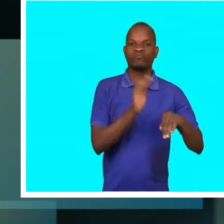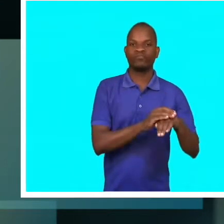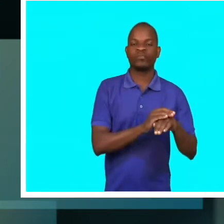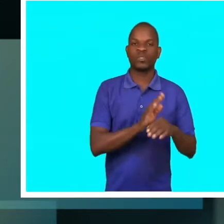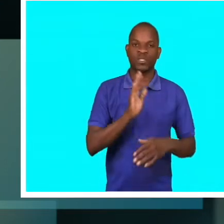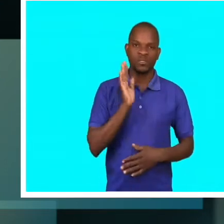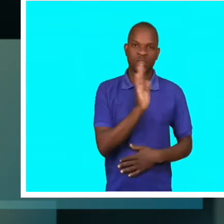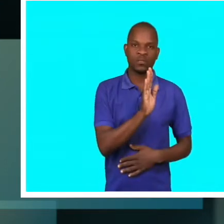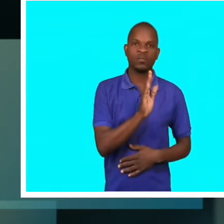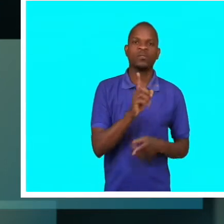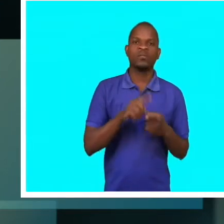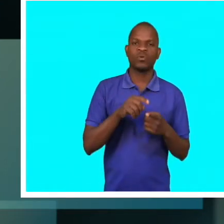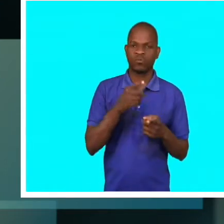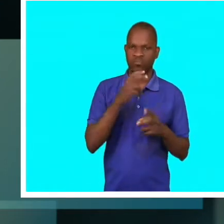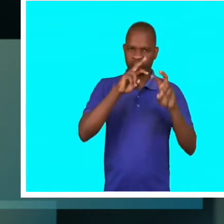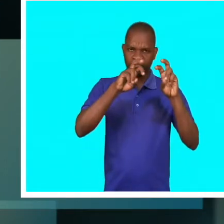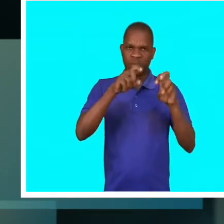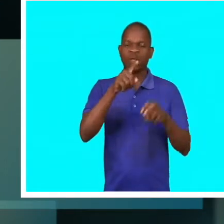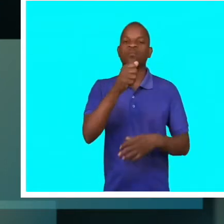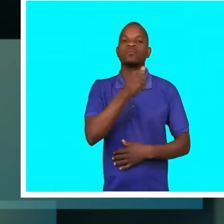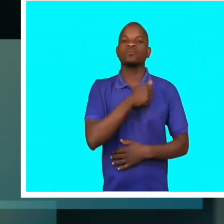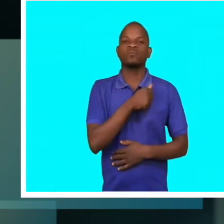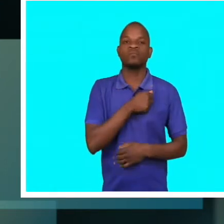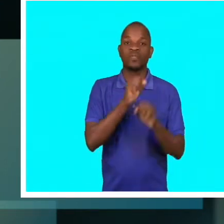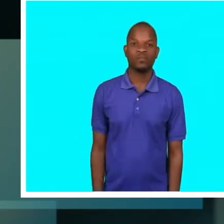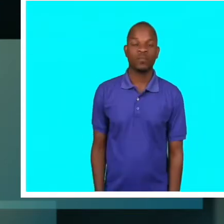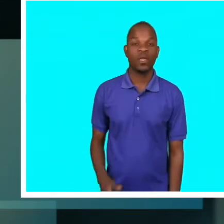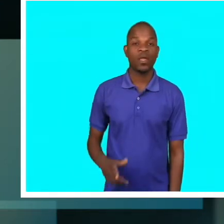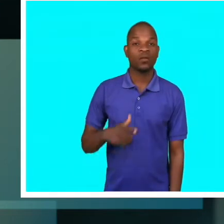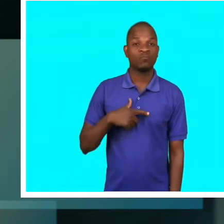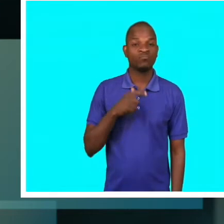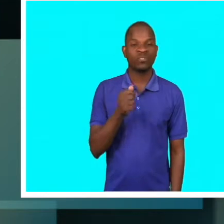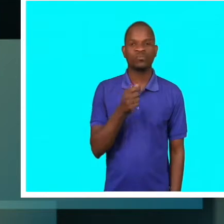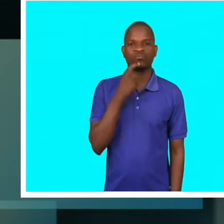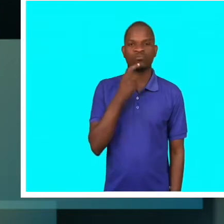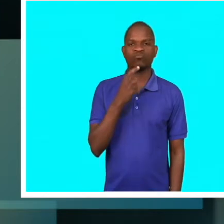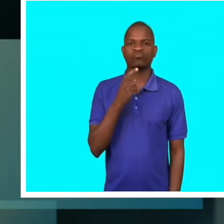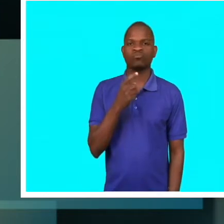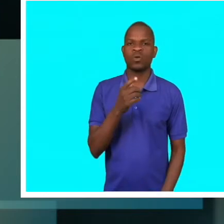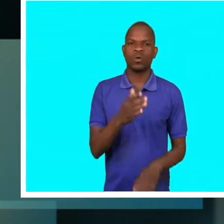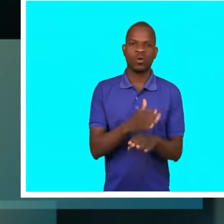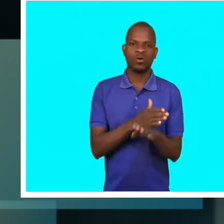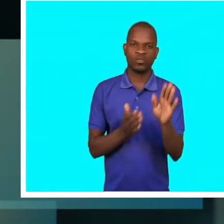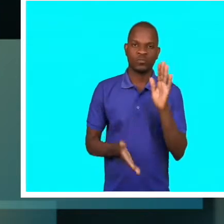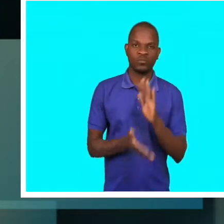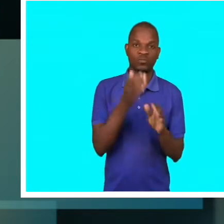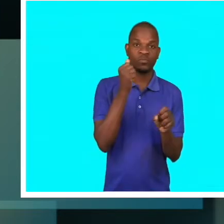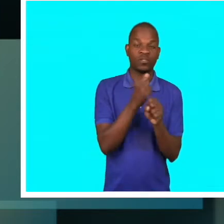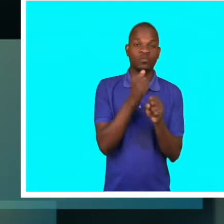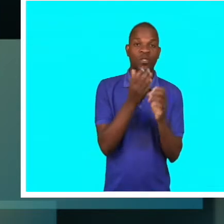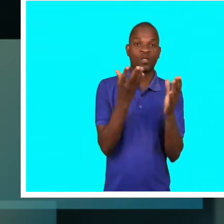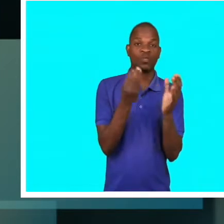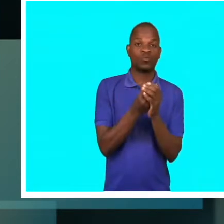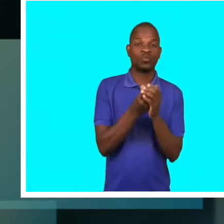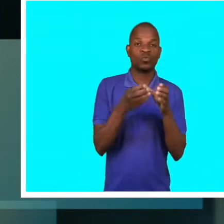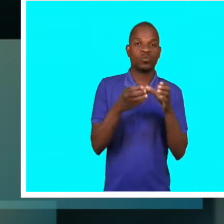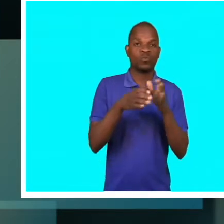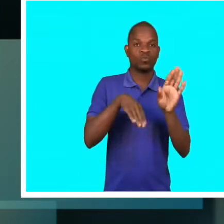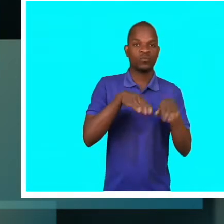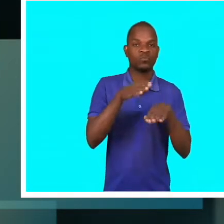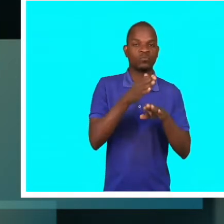Pude constatar que ele gosta, na verdade, do trabalho que ele faz. A Bercha Vieira assumiu o comando técnico dos Mambas em